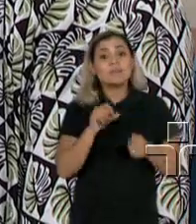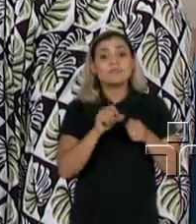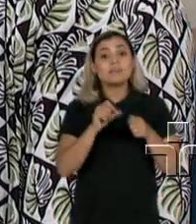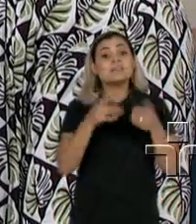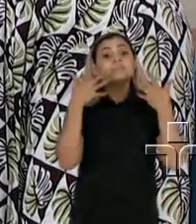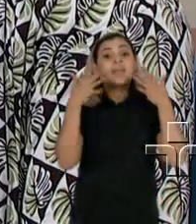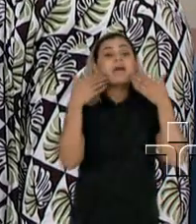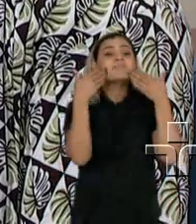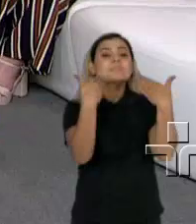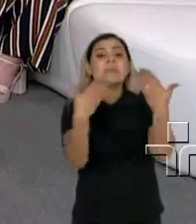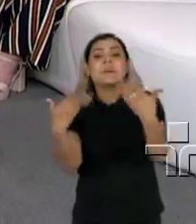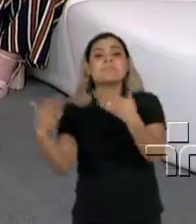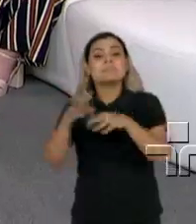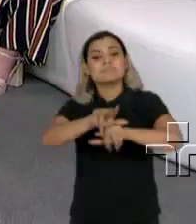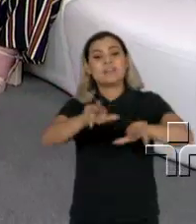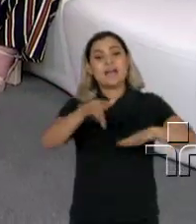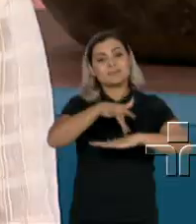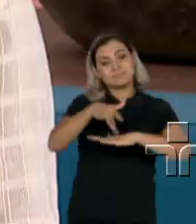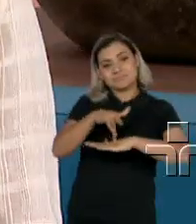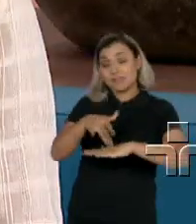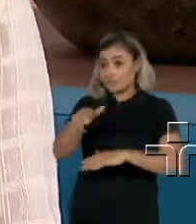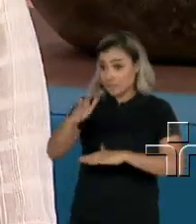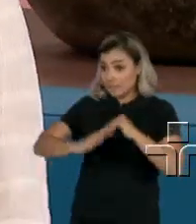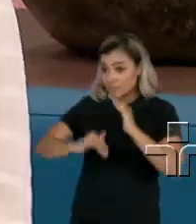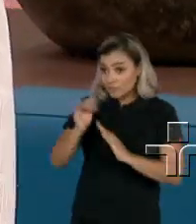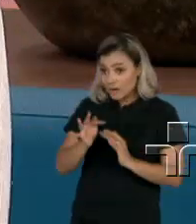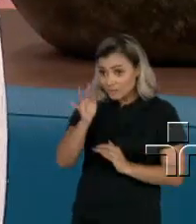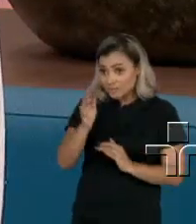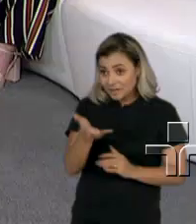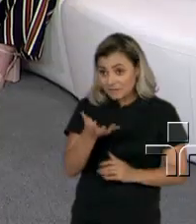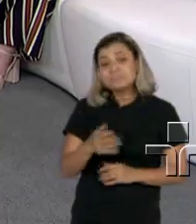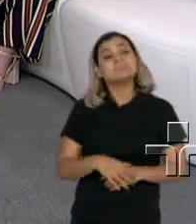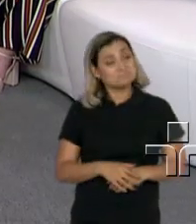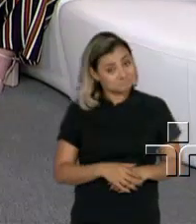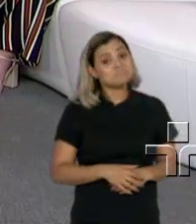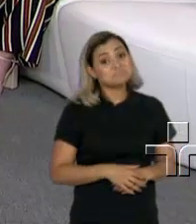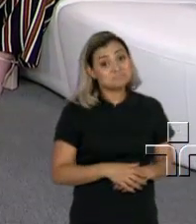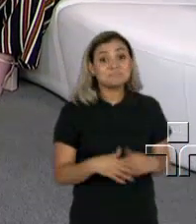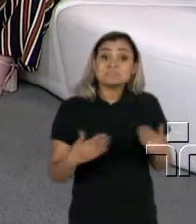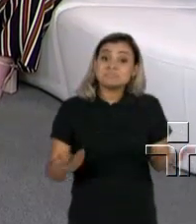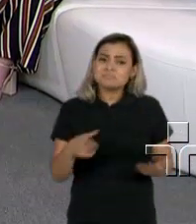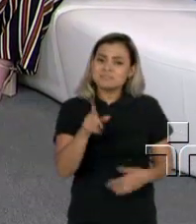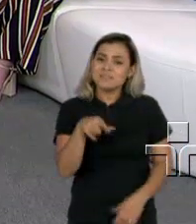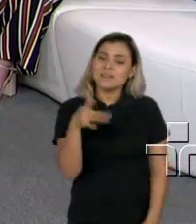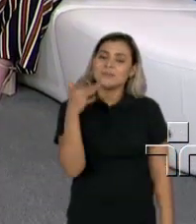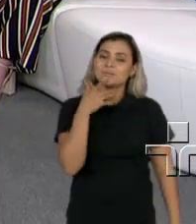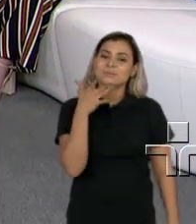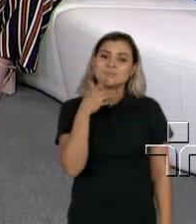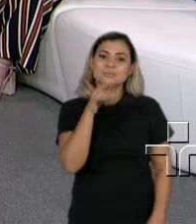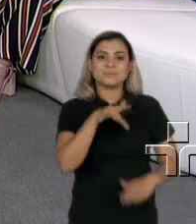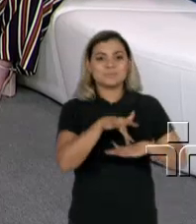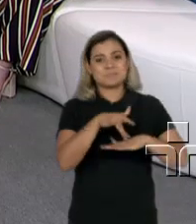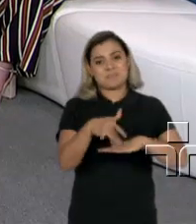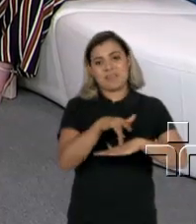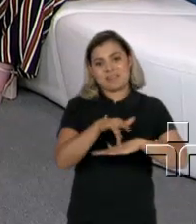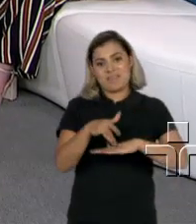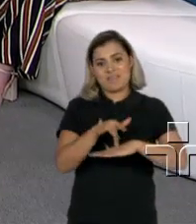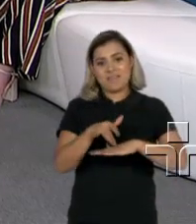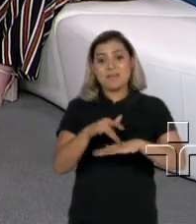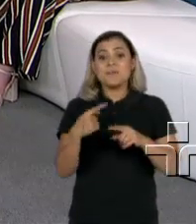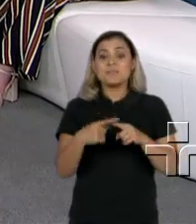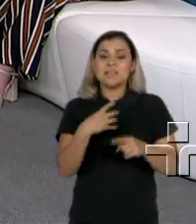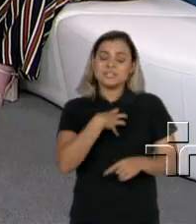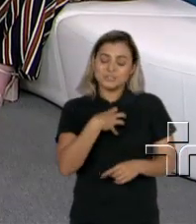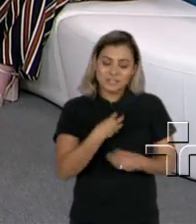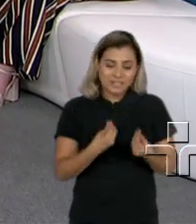também uma bailarina profissional e e e gostoso também fazer o balé é uma forma